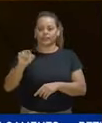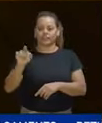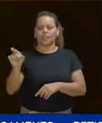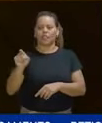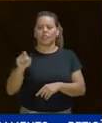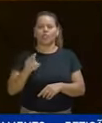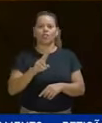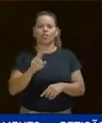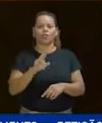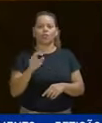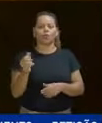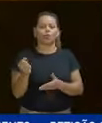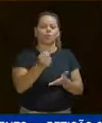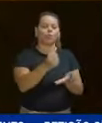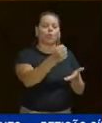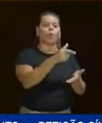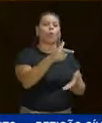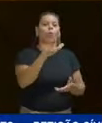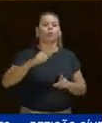advogados particulares.